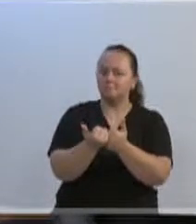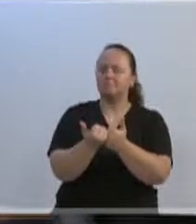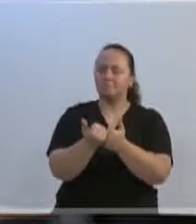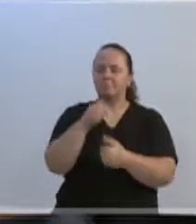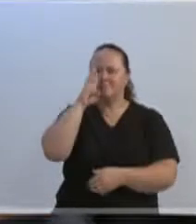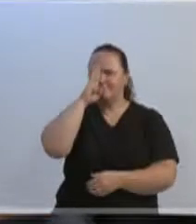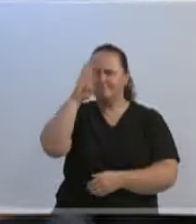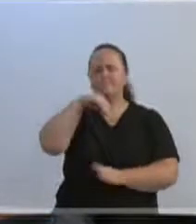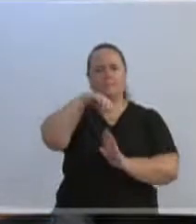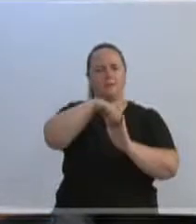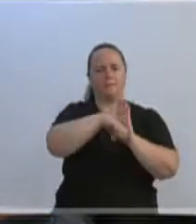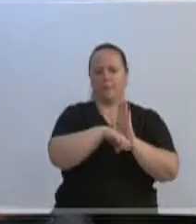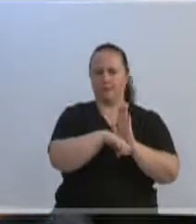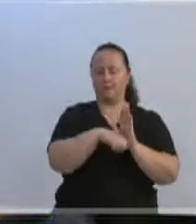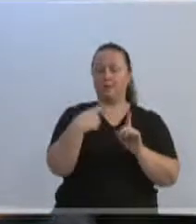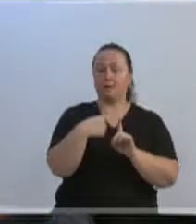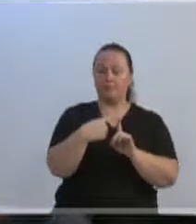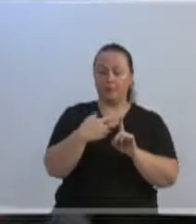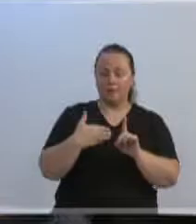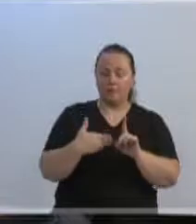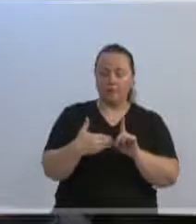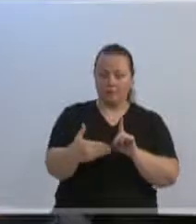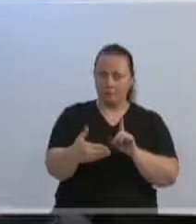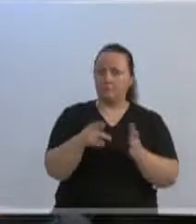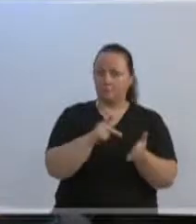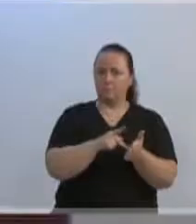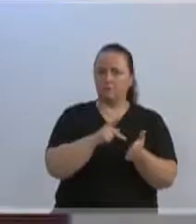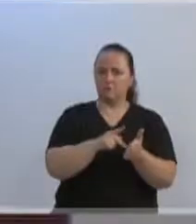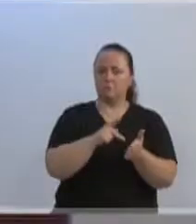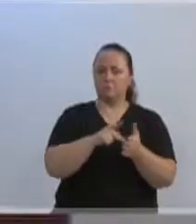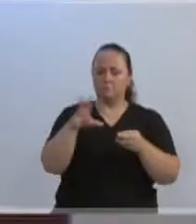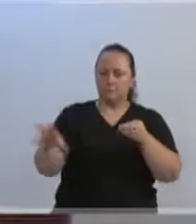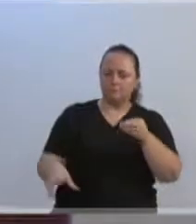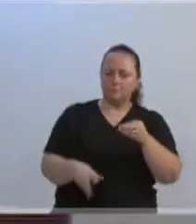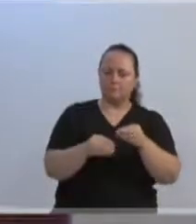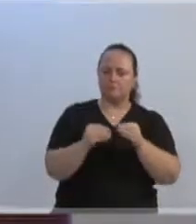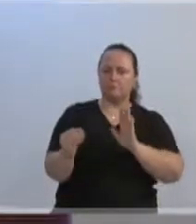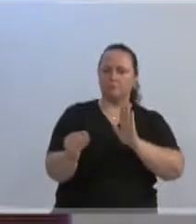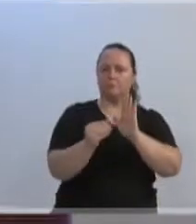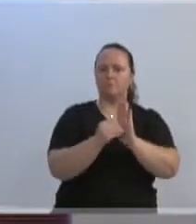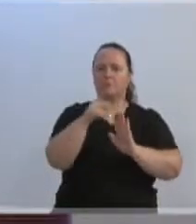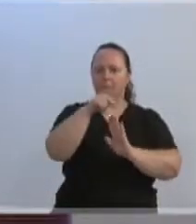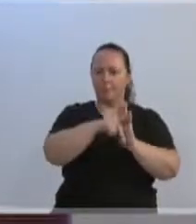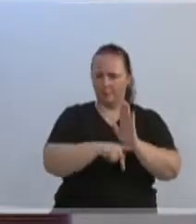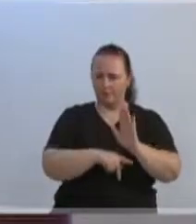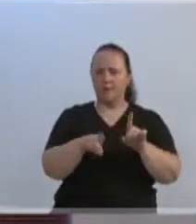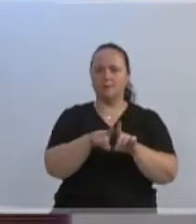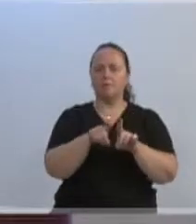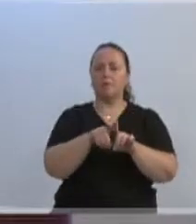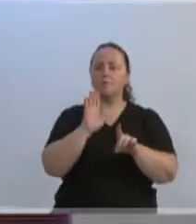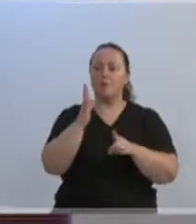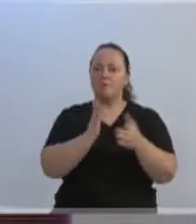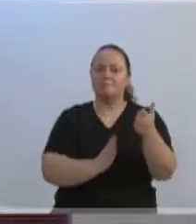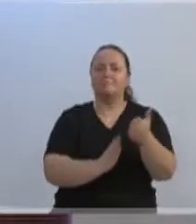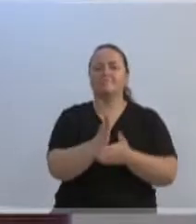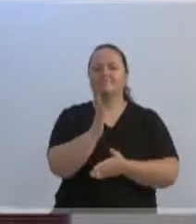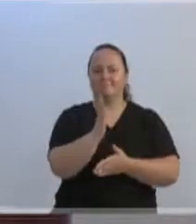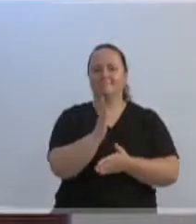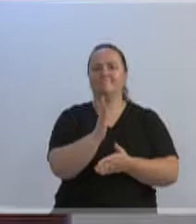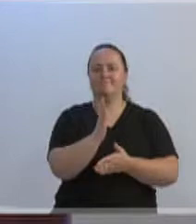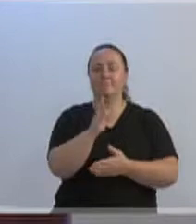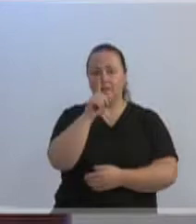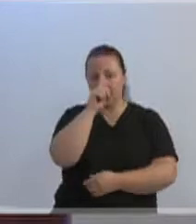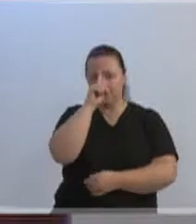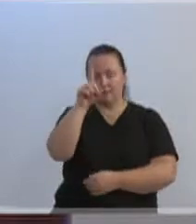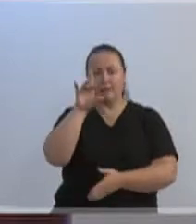da emenda lhe que agora na verdade está é também incluída num projeto aí agora já aprovado aqui ea nossa